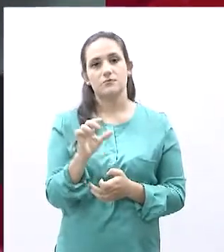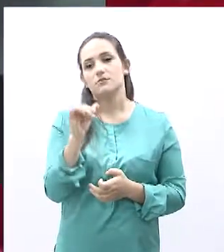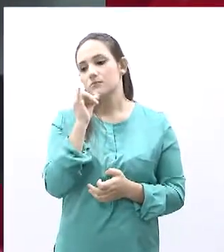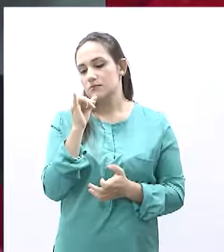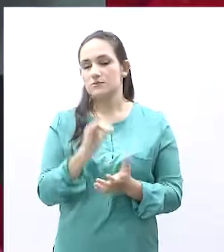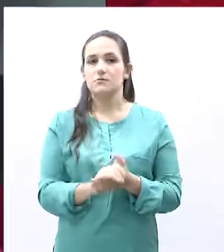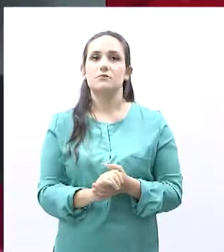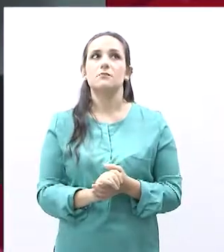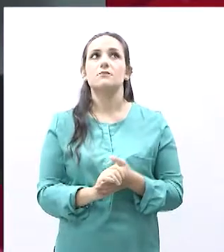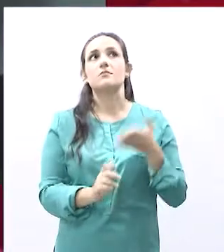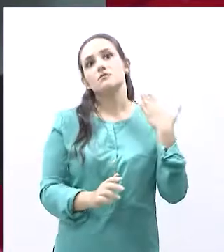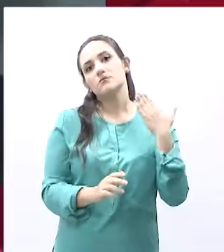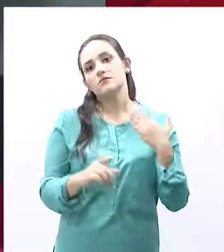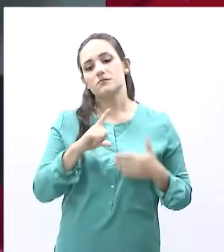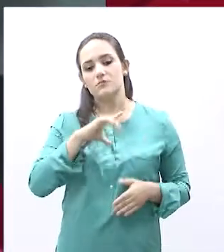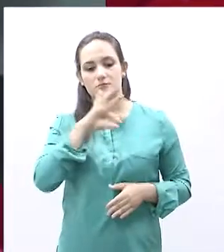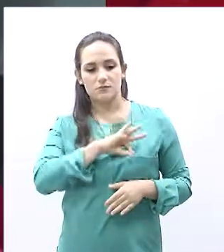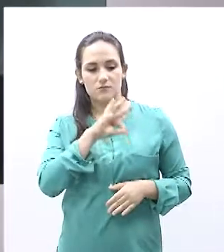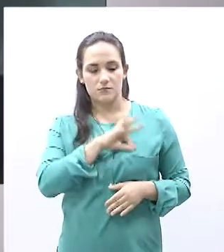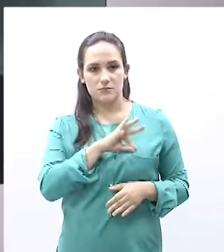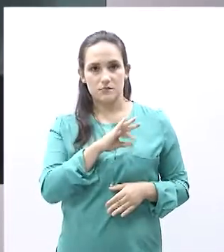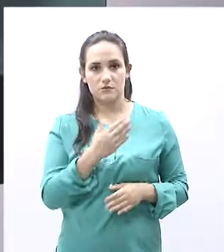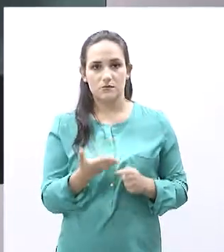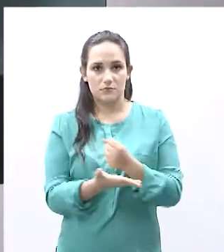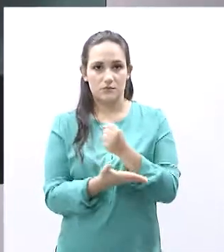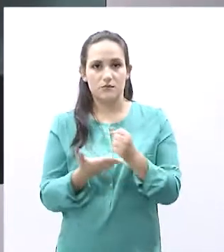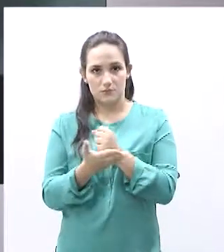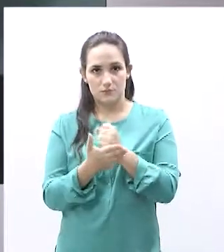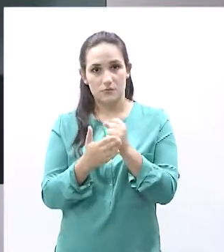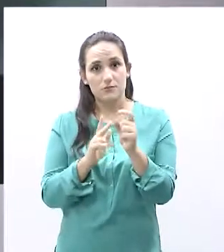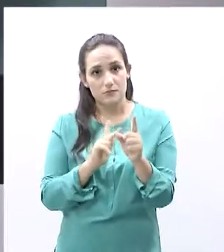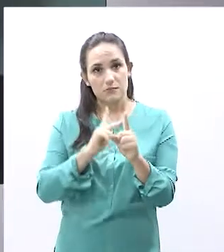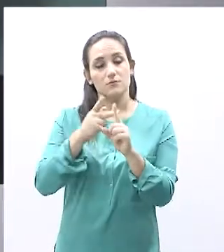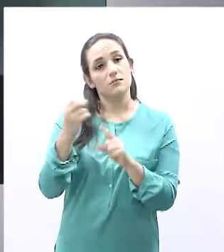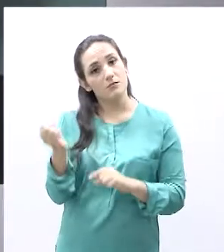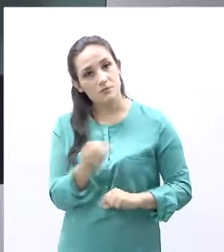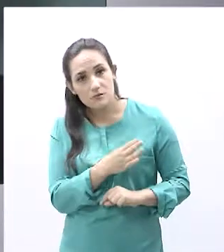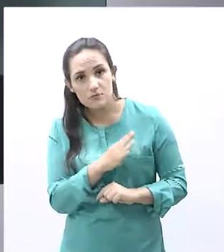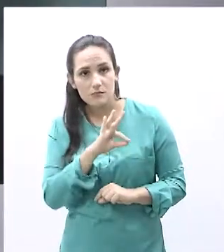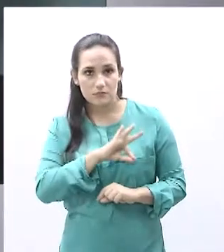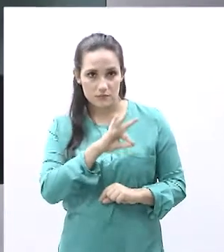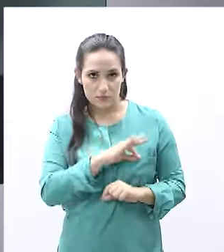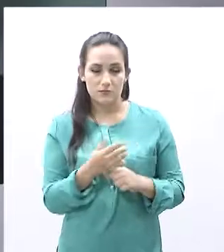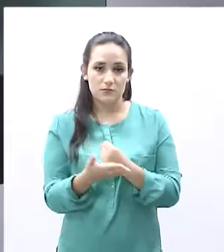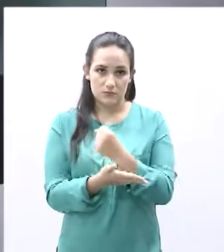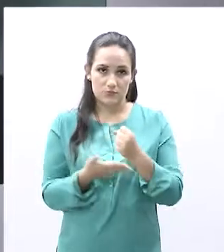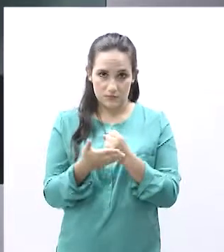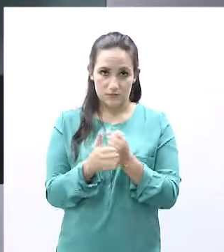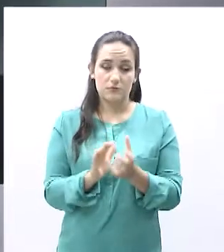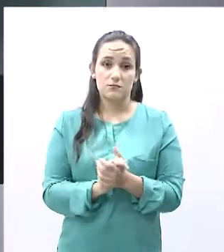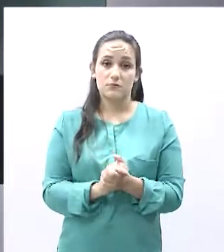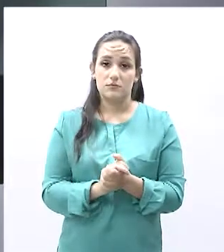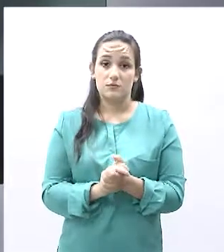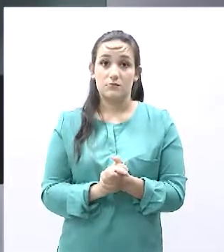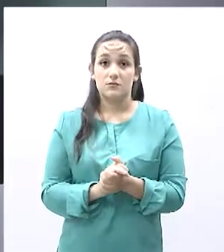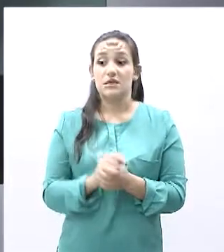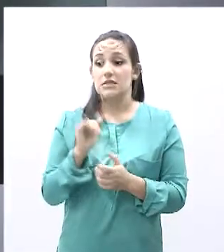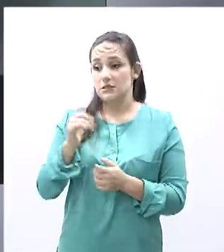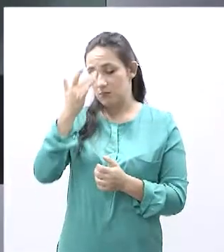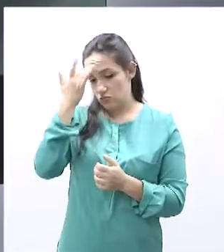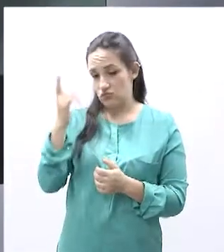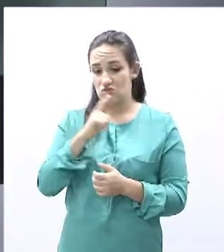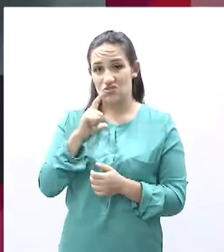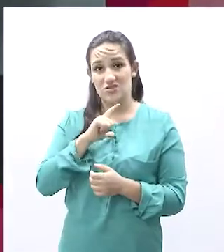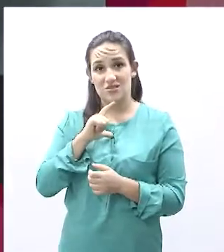segurados que recebiam um salário mínimo, por óbvio, vão receber o salário mínimo novo, e as pessoas que recebiam mais do